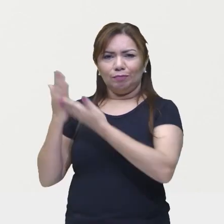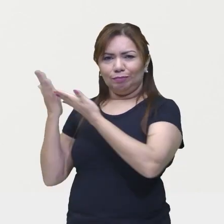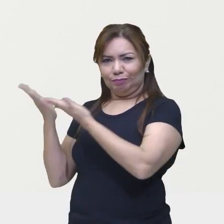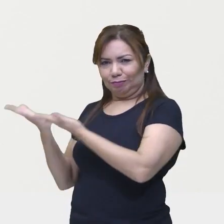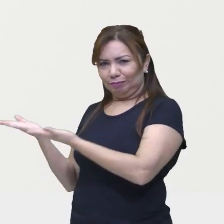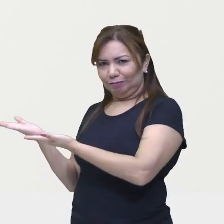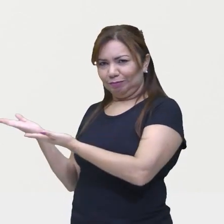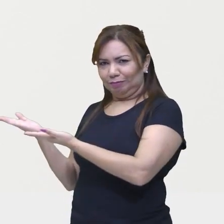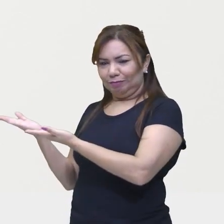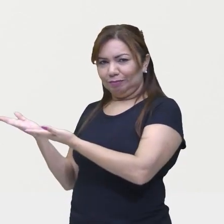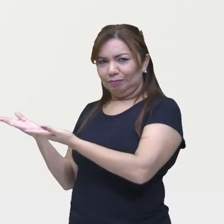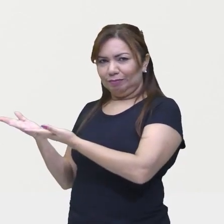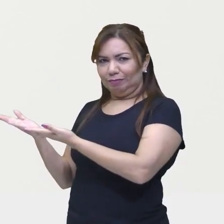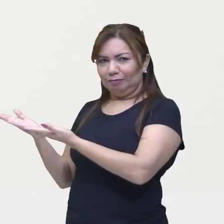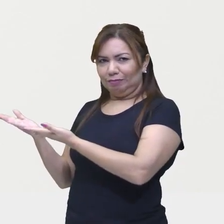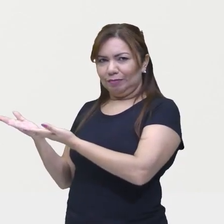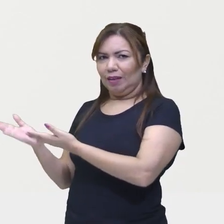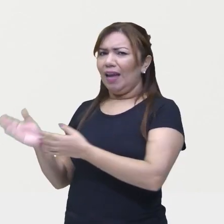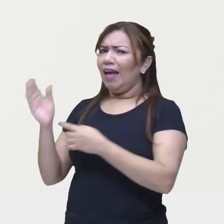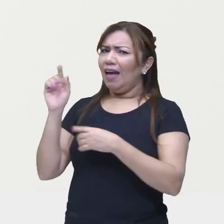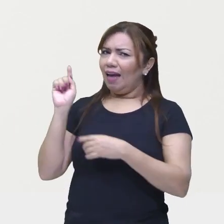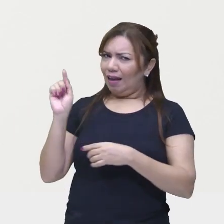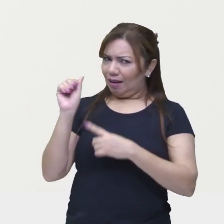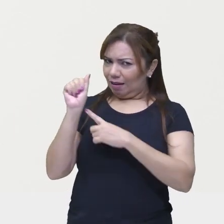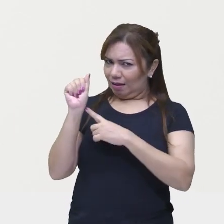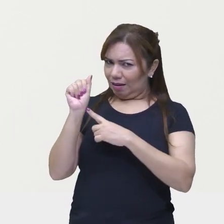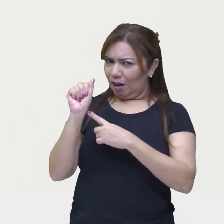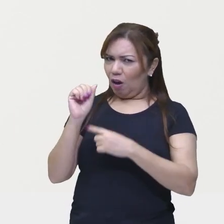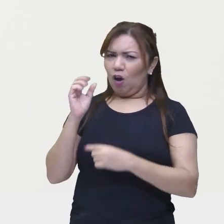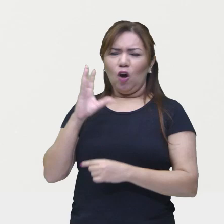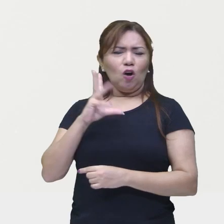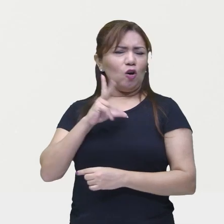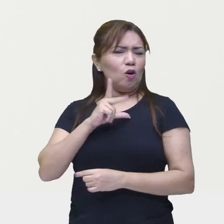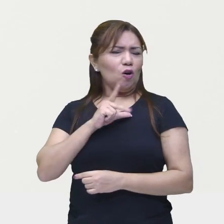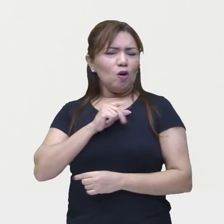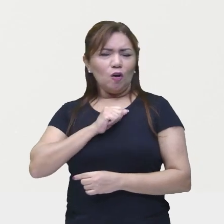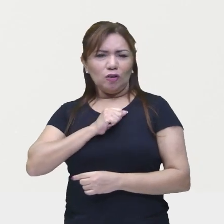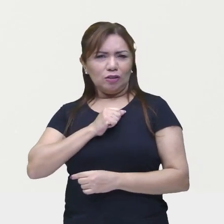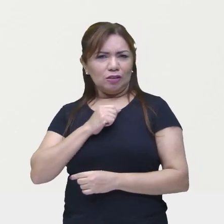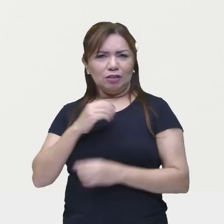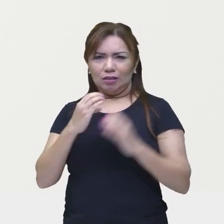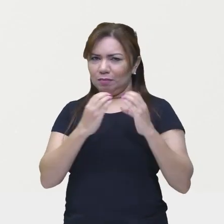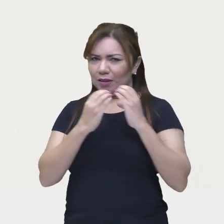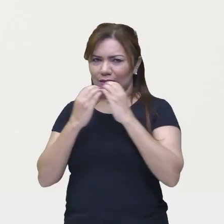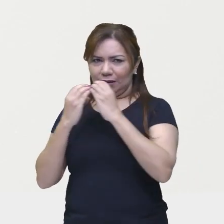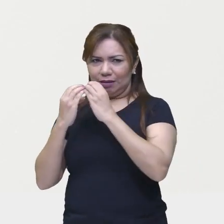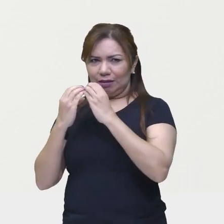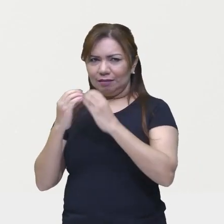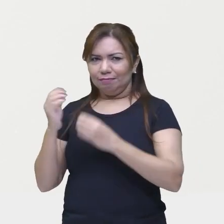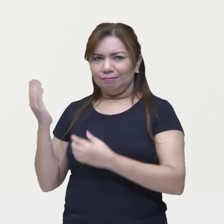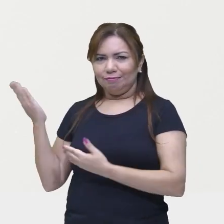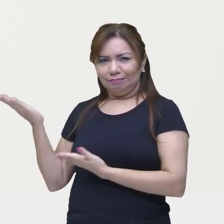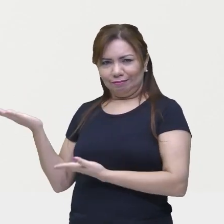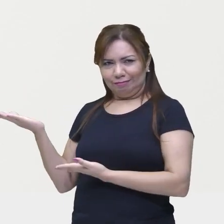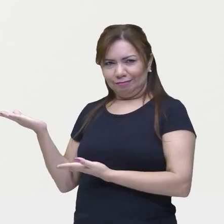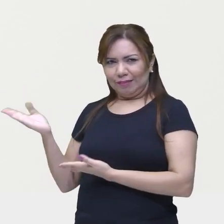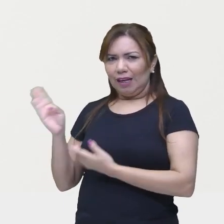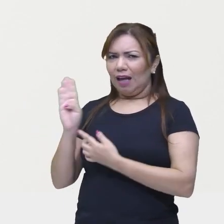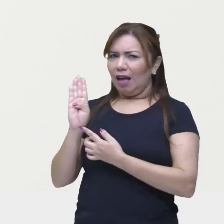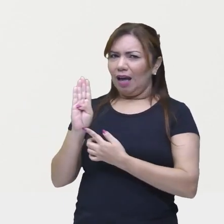A criança adora melancia. Letra B. A criança está